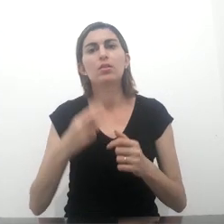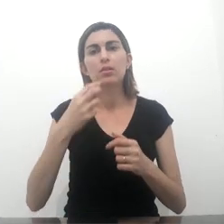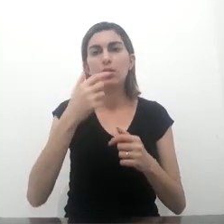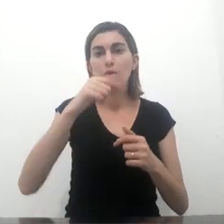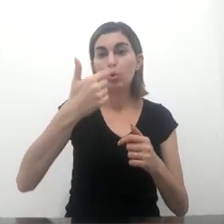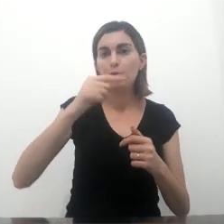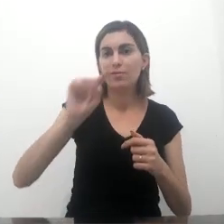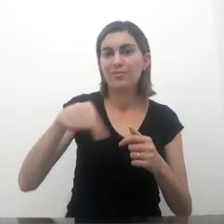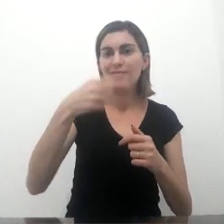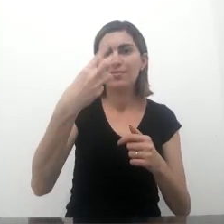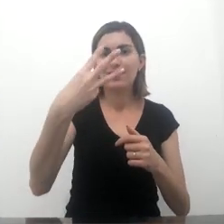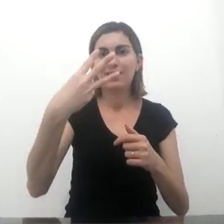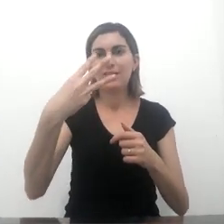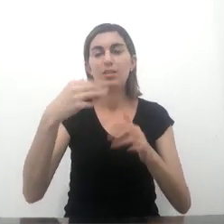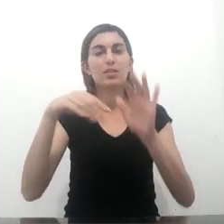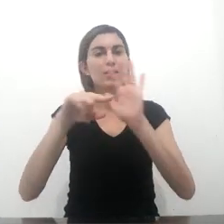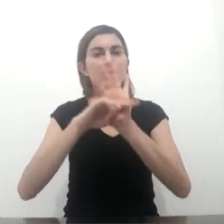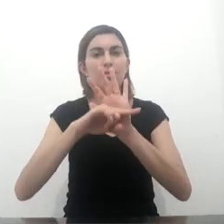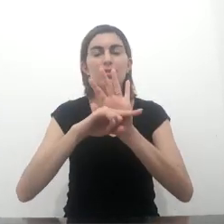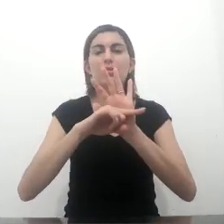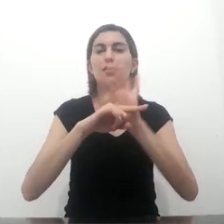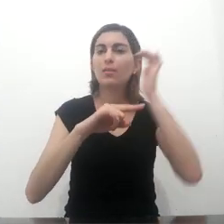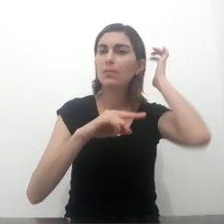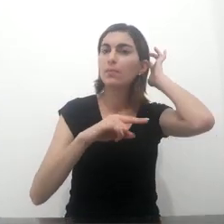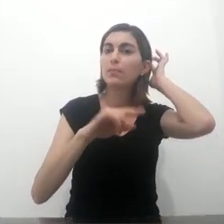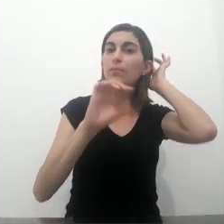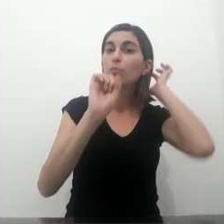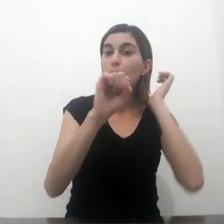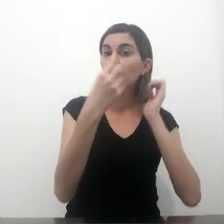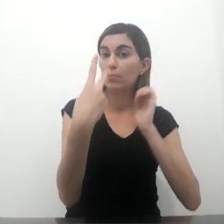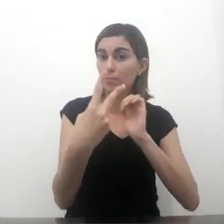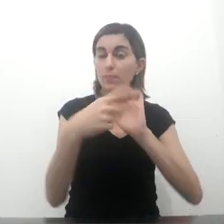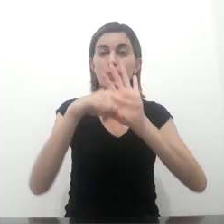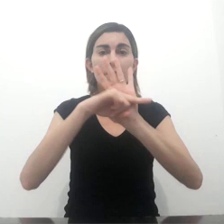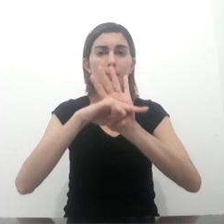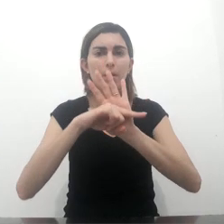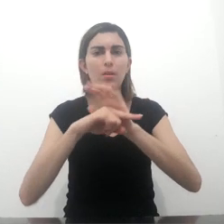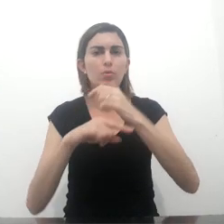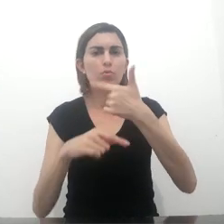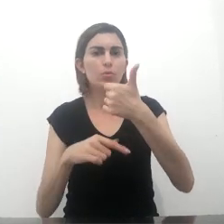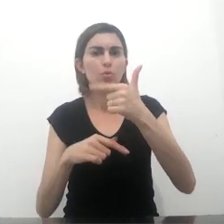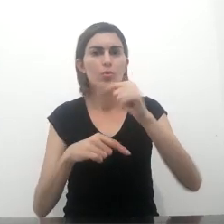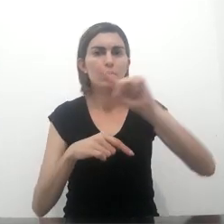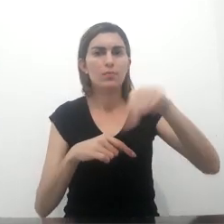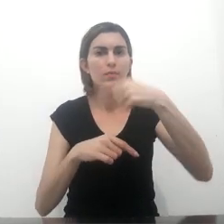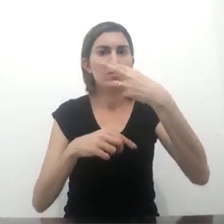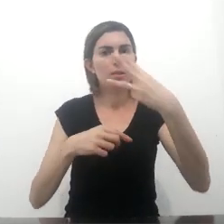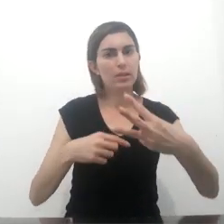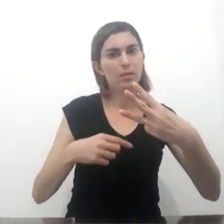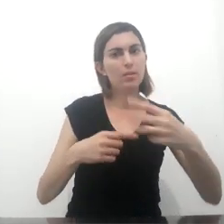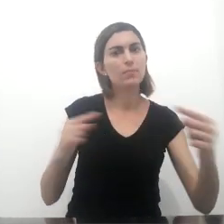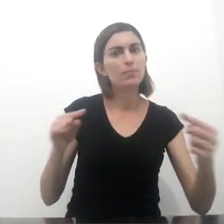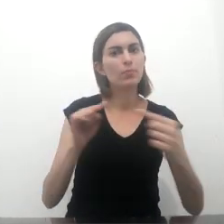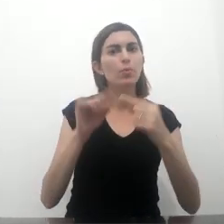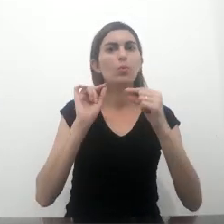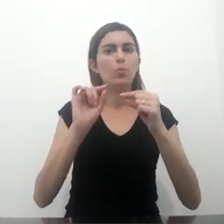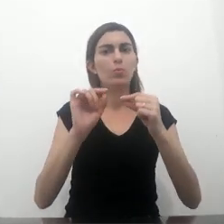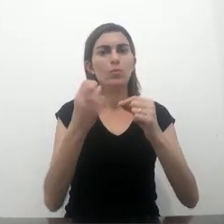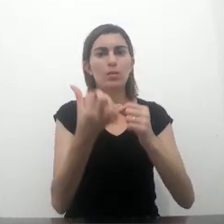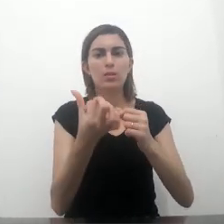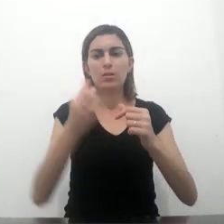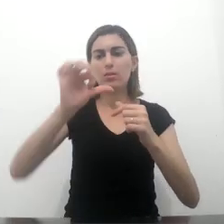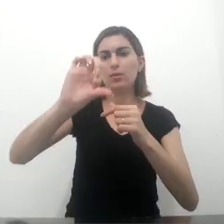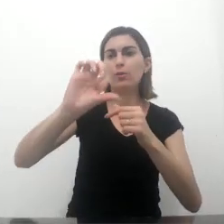desconto, vai subtrair. 210, nesse caso, é 82 menos 12,3, que vai